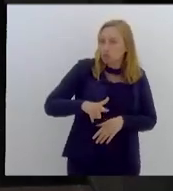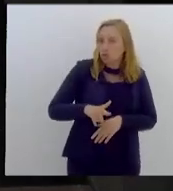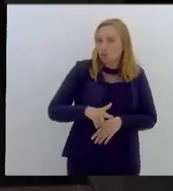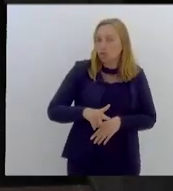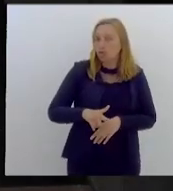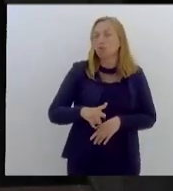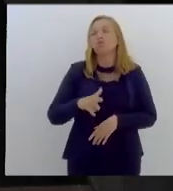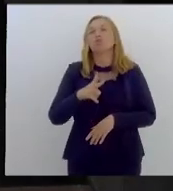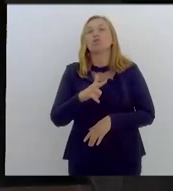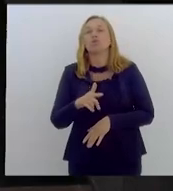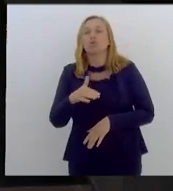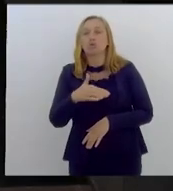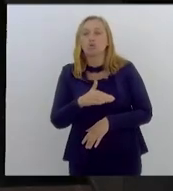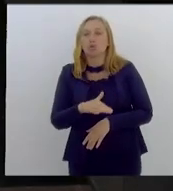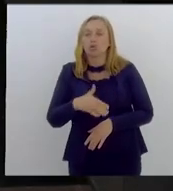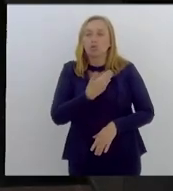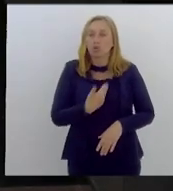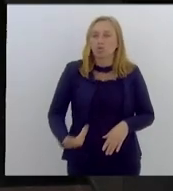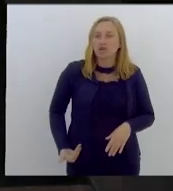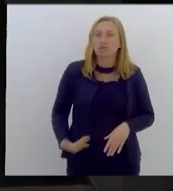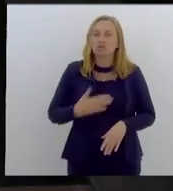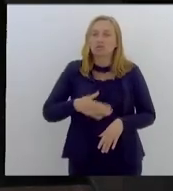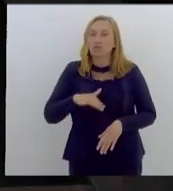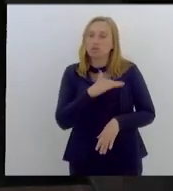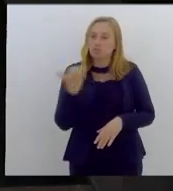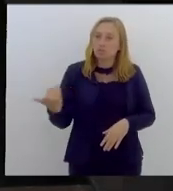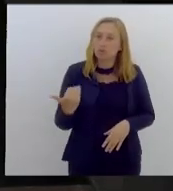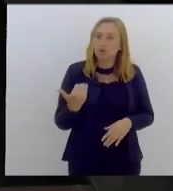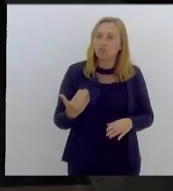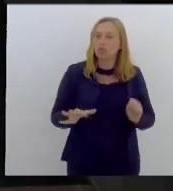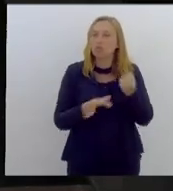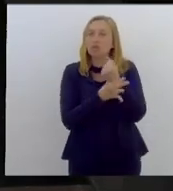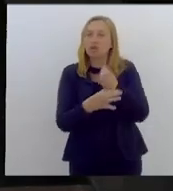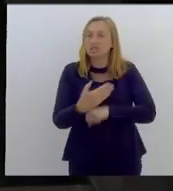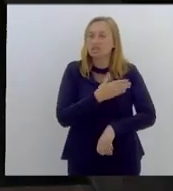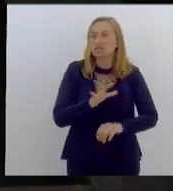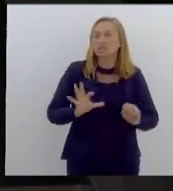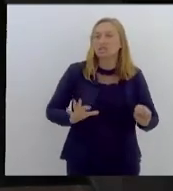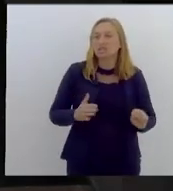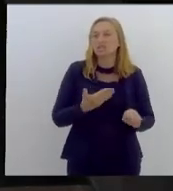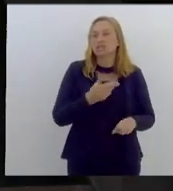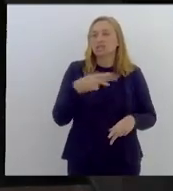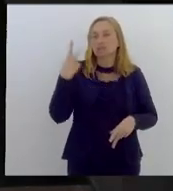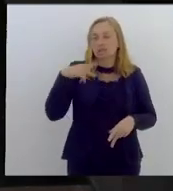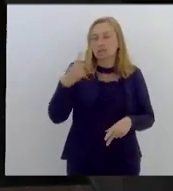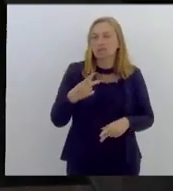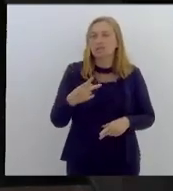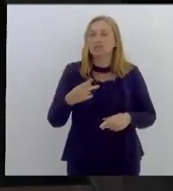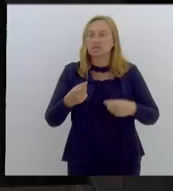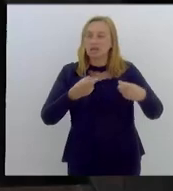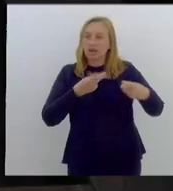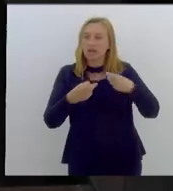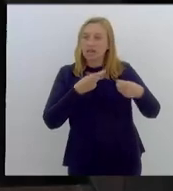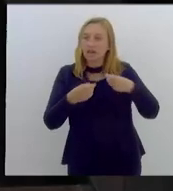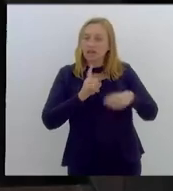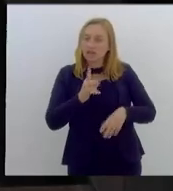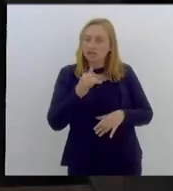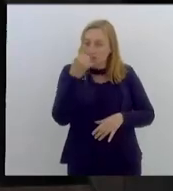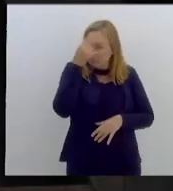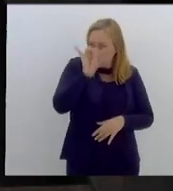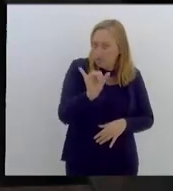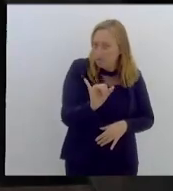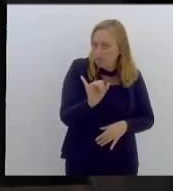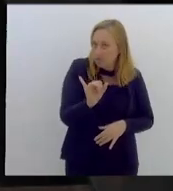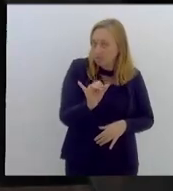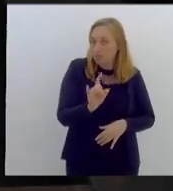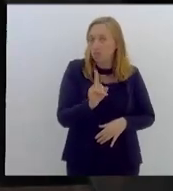das chacinas numa política pública de segurança que aposta no confronto, na guerra e não na prevenção. E